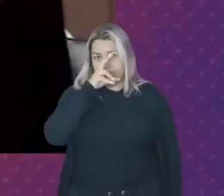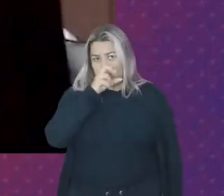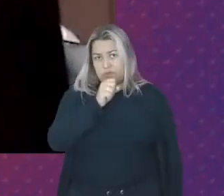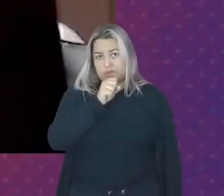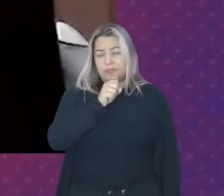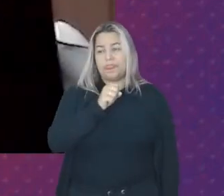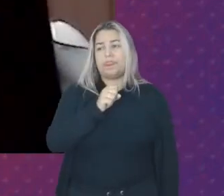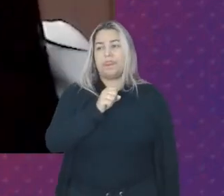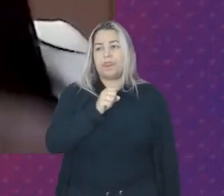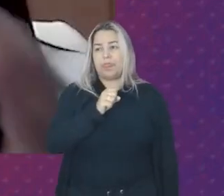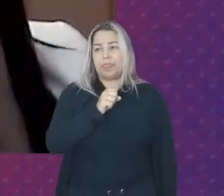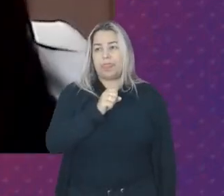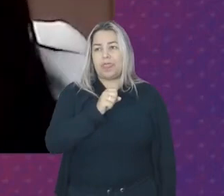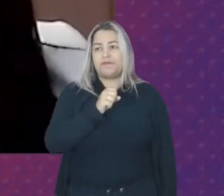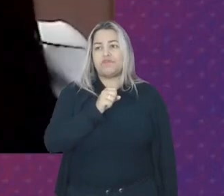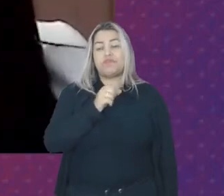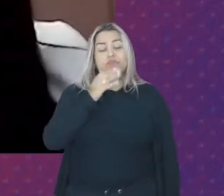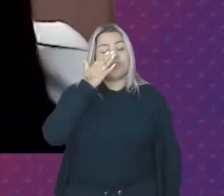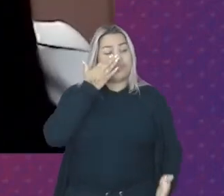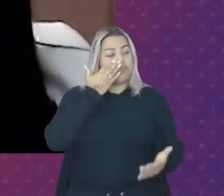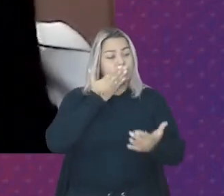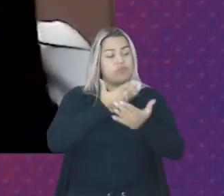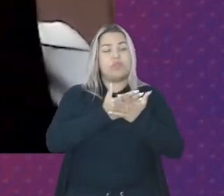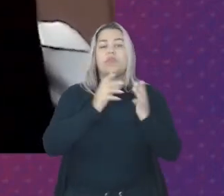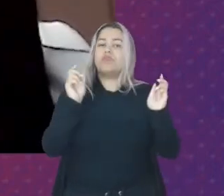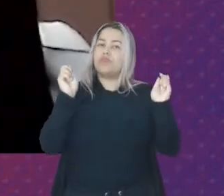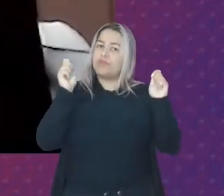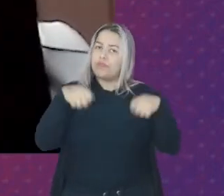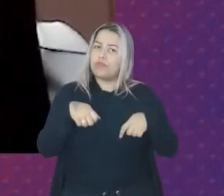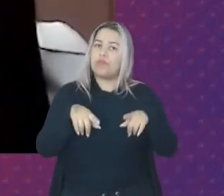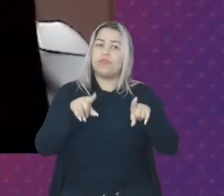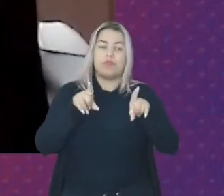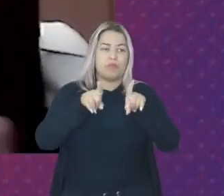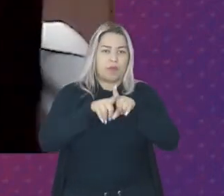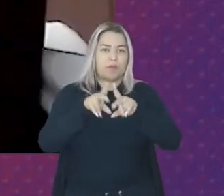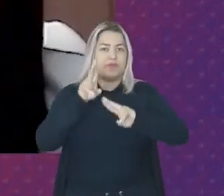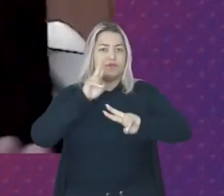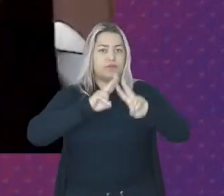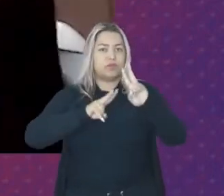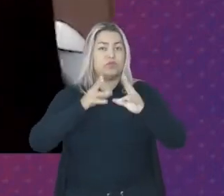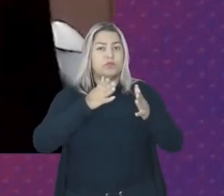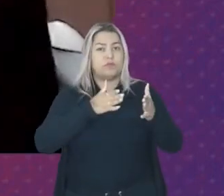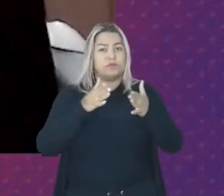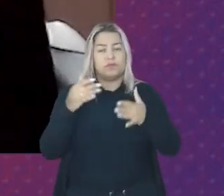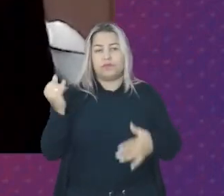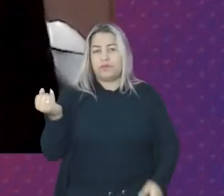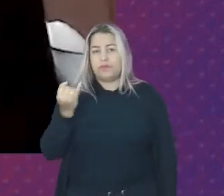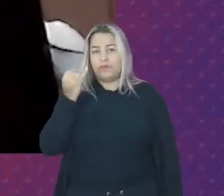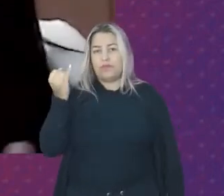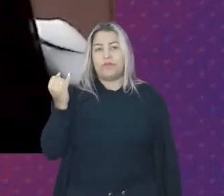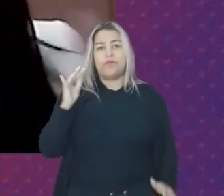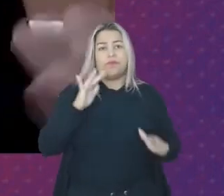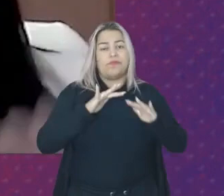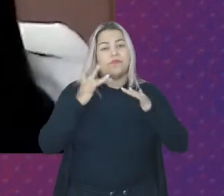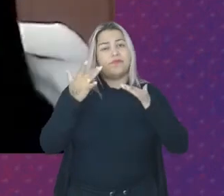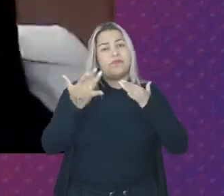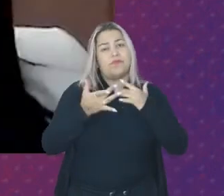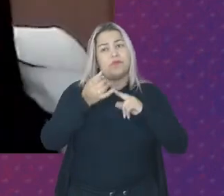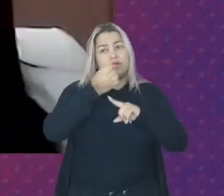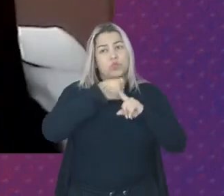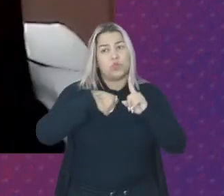é a partir disso que eu acredito que é preciso que a gente veja uma etapa muito importante das redes sociais, que